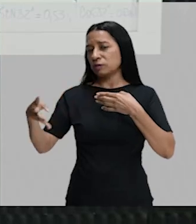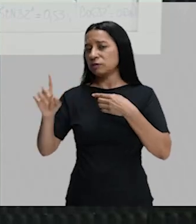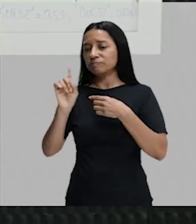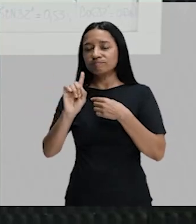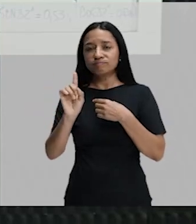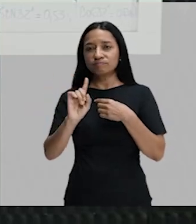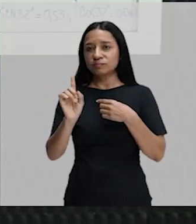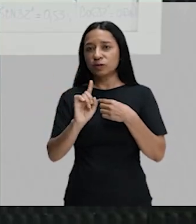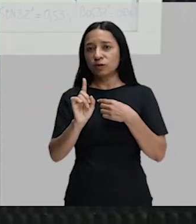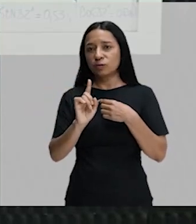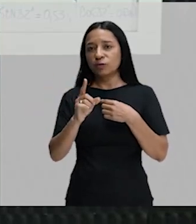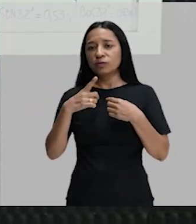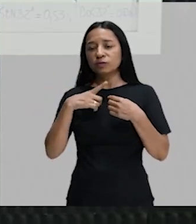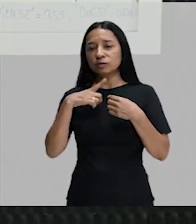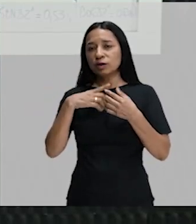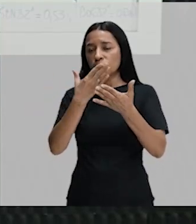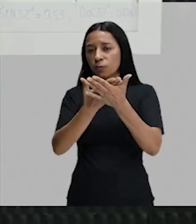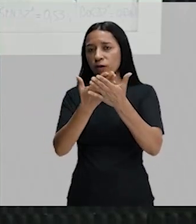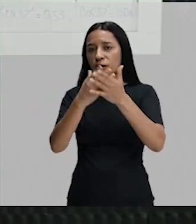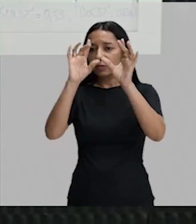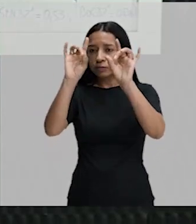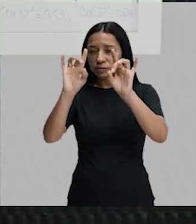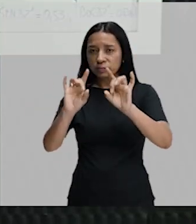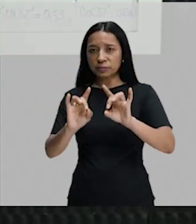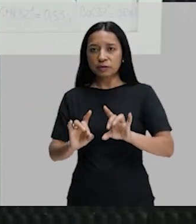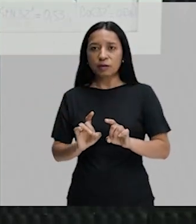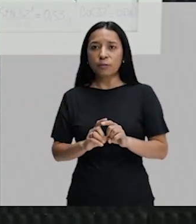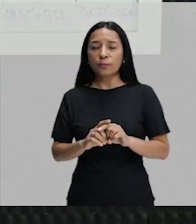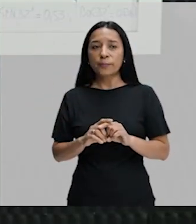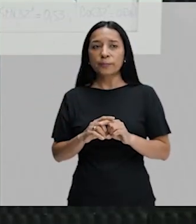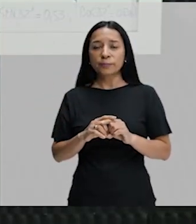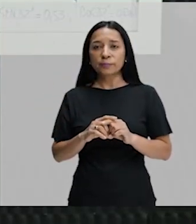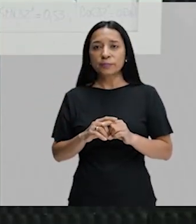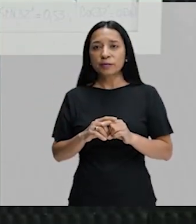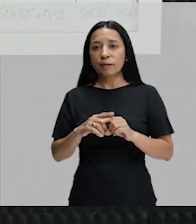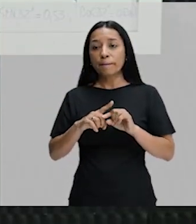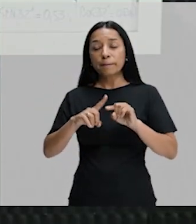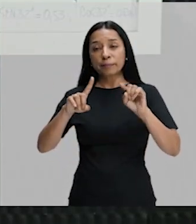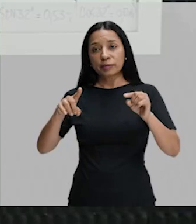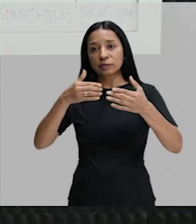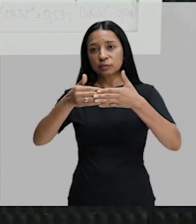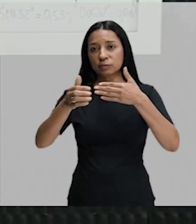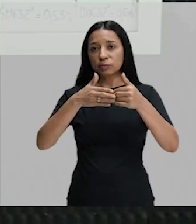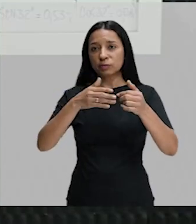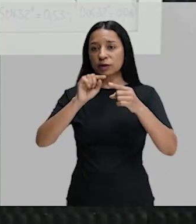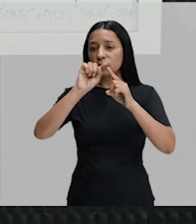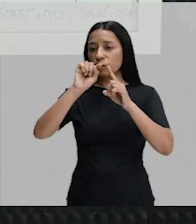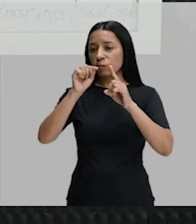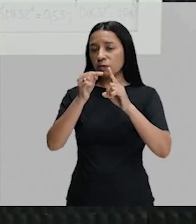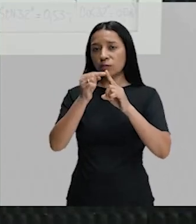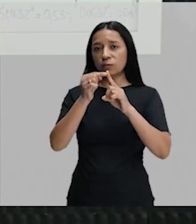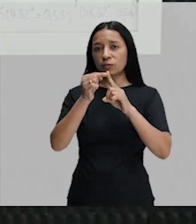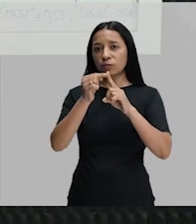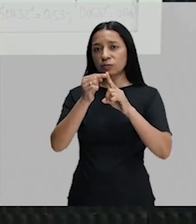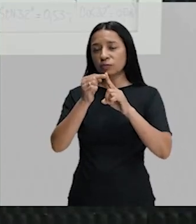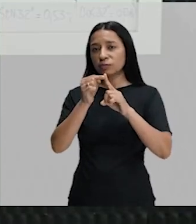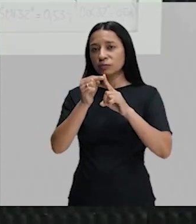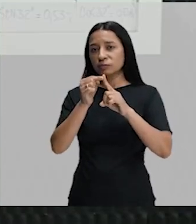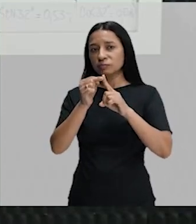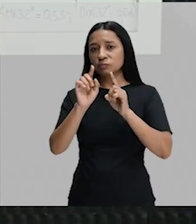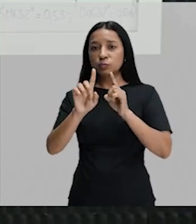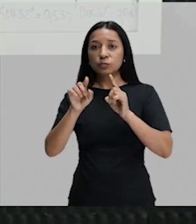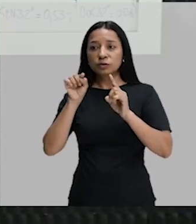e 60, que são chamados de ângulos notáveis. Tá? Mas qualquer um outro ângulo que não seja esse, aí o problema ele tem